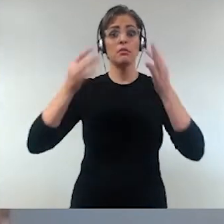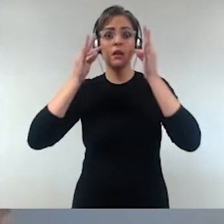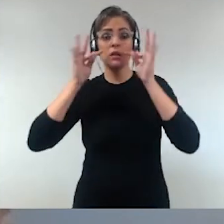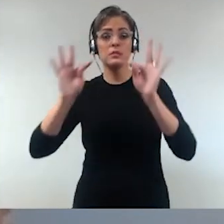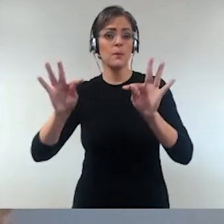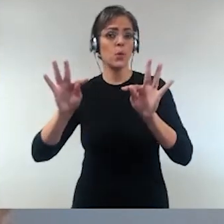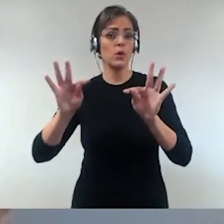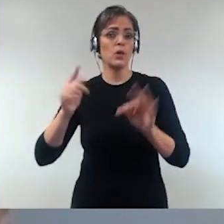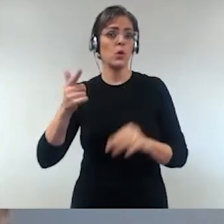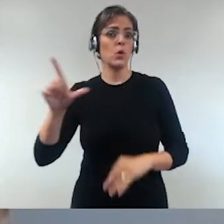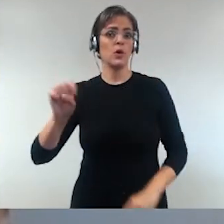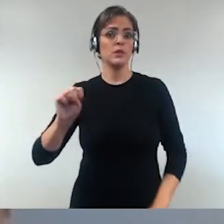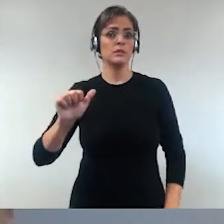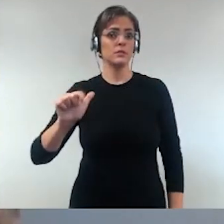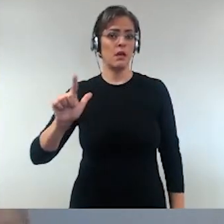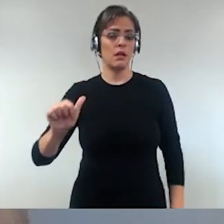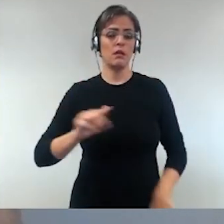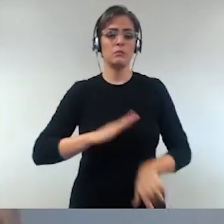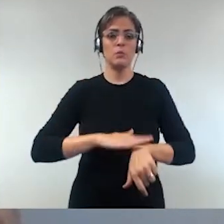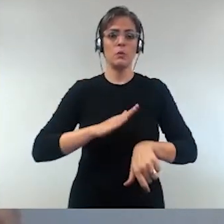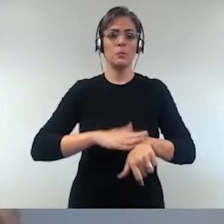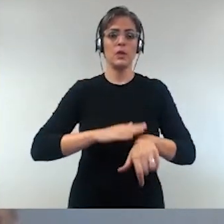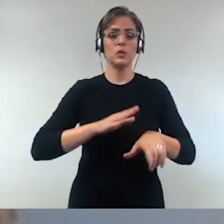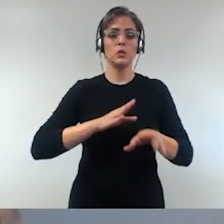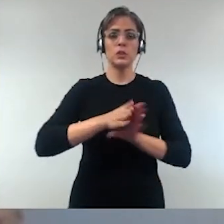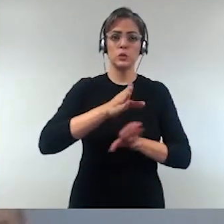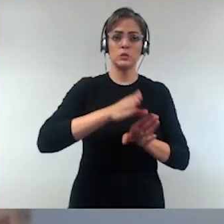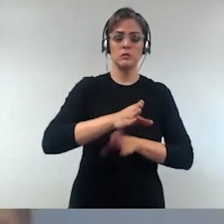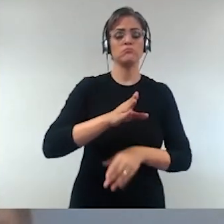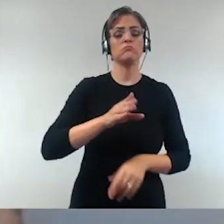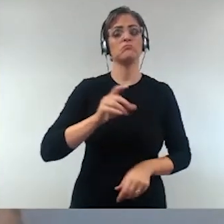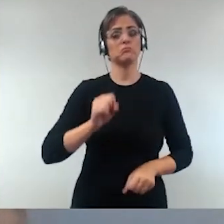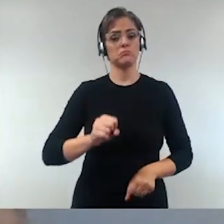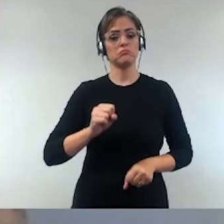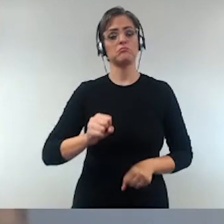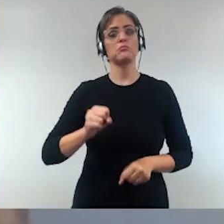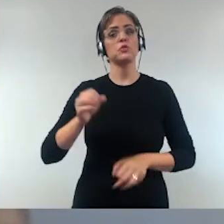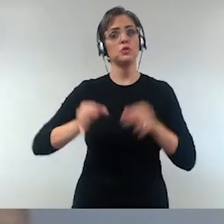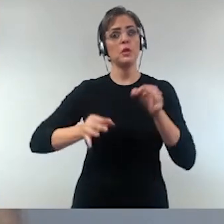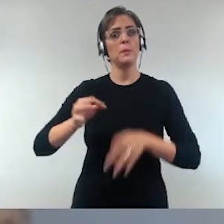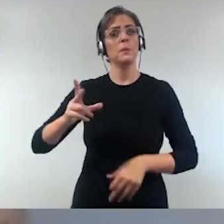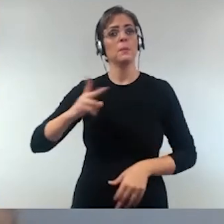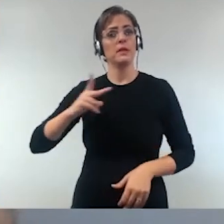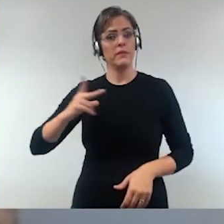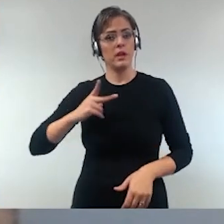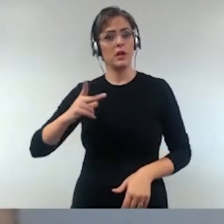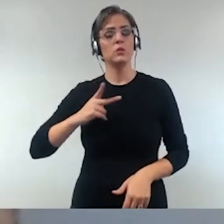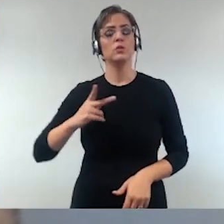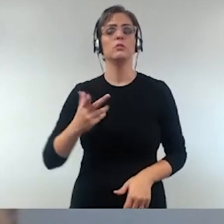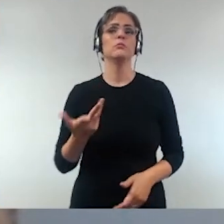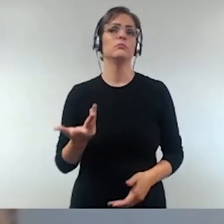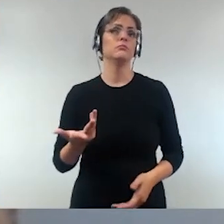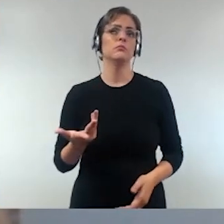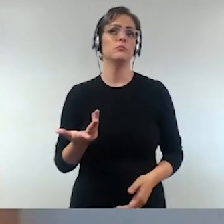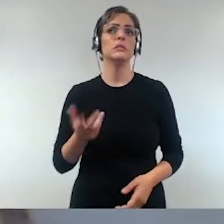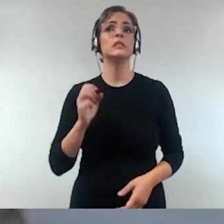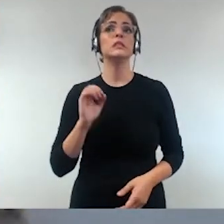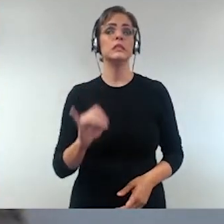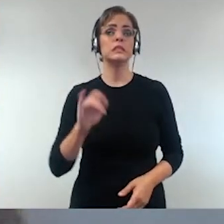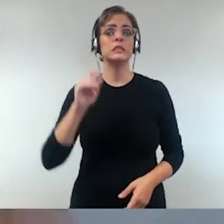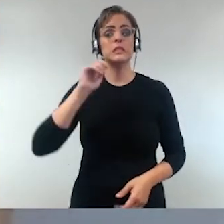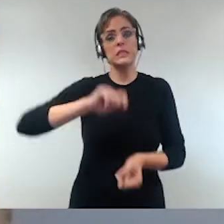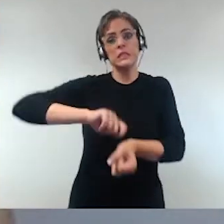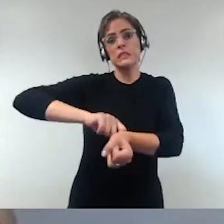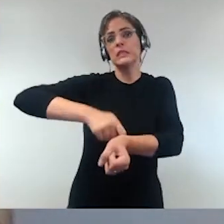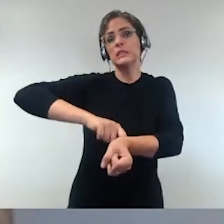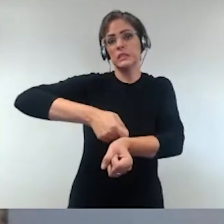durante a audiência de instrução. A gente pode fazer julgamentos privados, né? Então, em caso de sigilo,